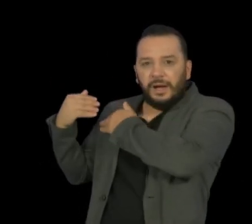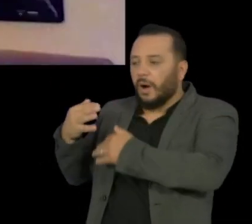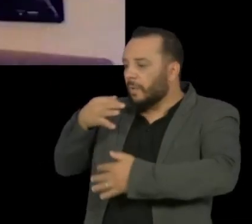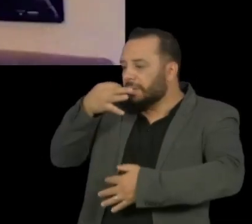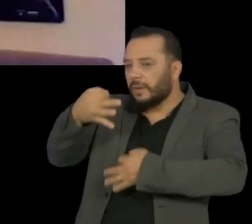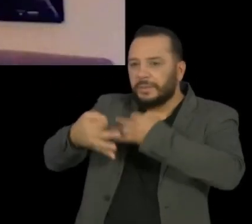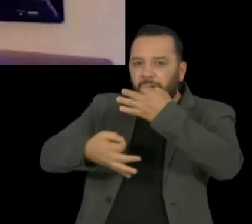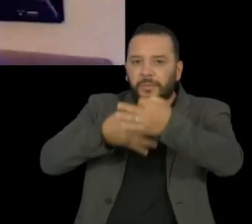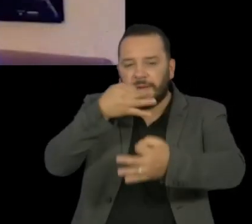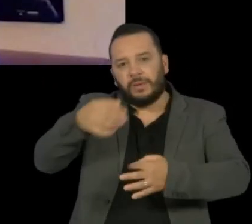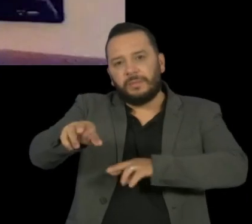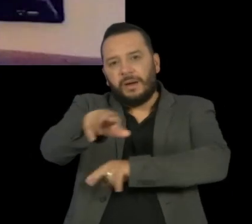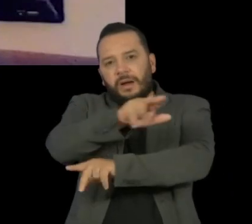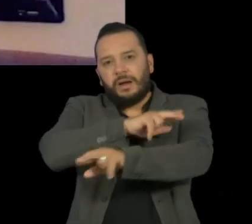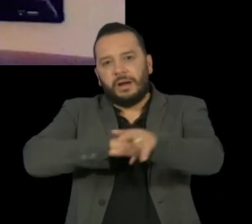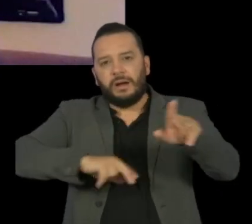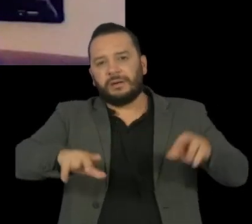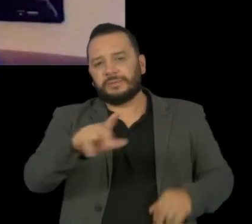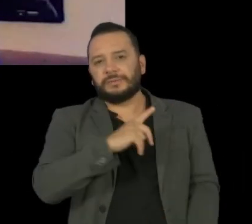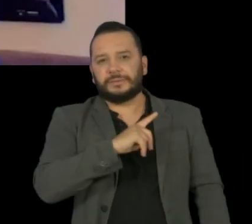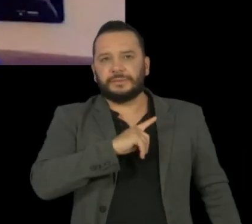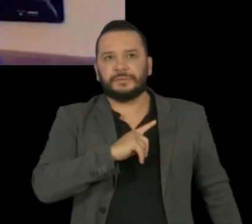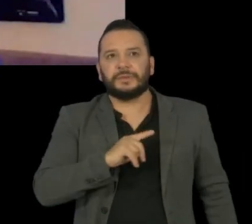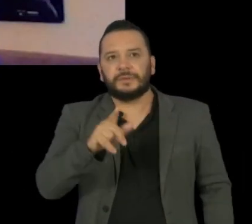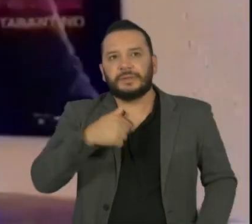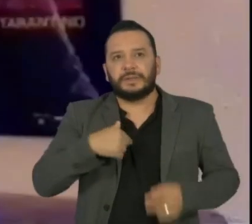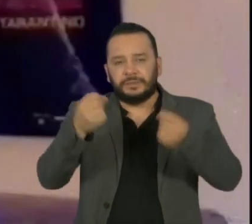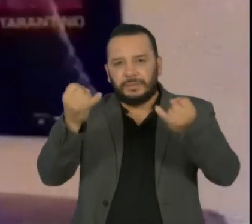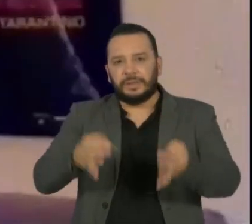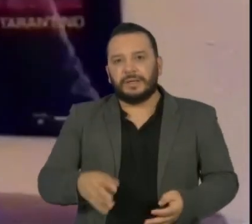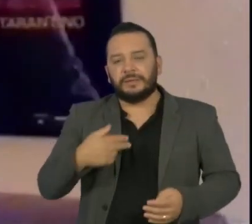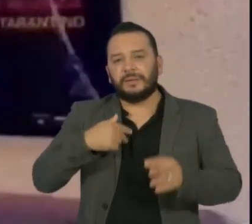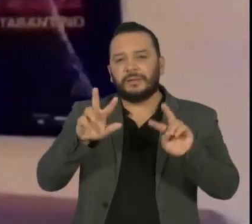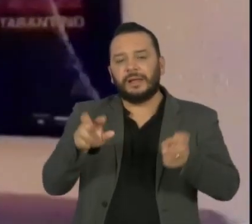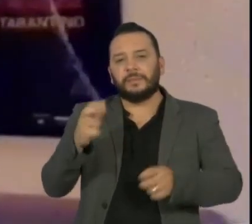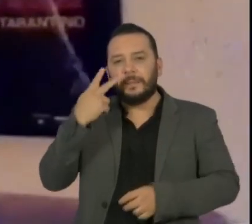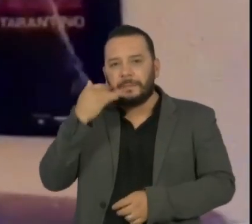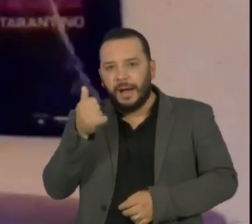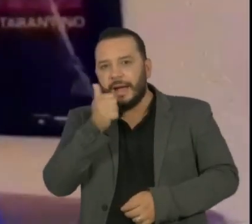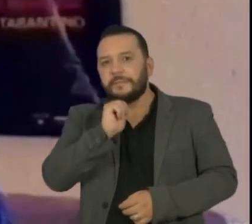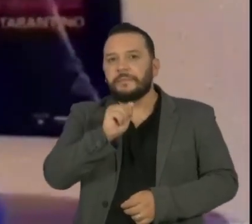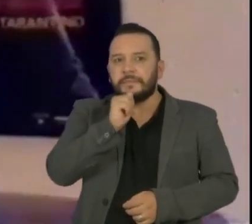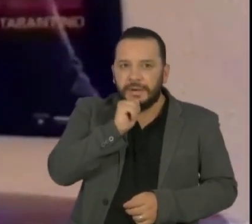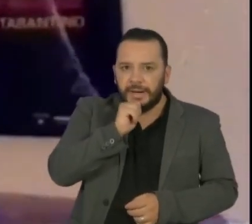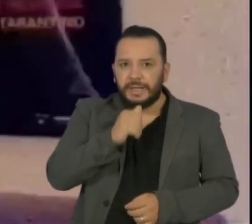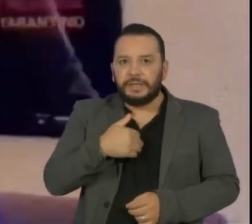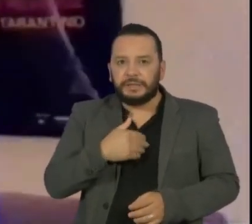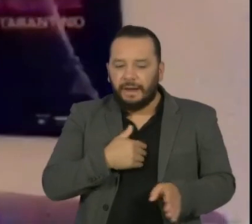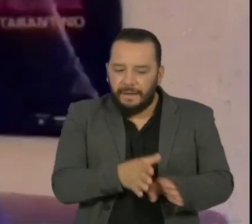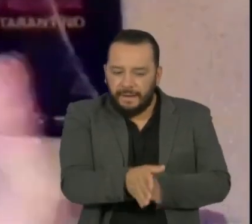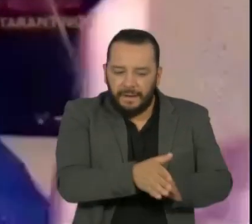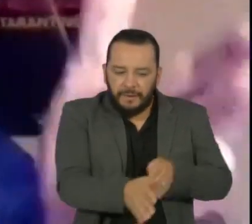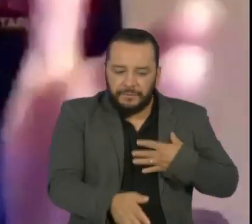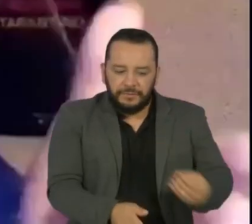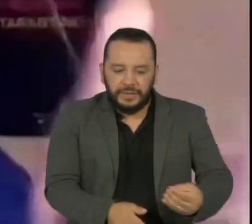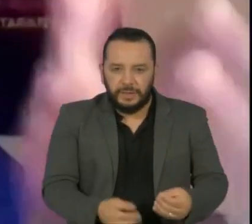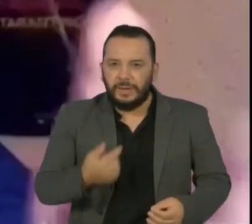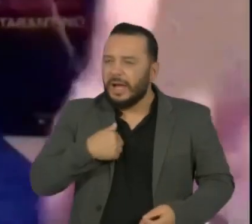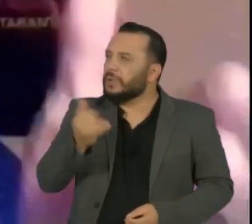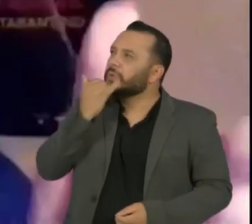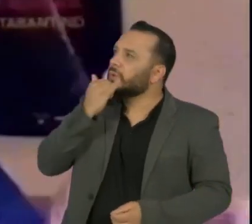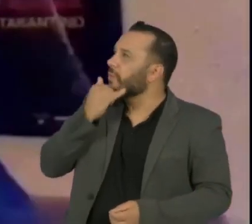livro falando sobre quando o pai ou a mãe chama a atenção do filho e o filho incomodado disse: mas eu não pedi